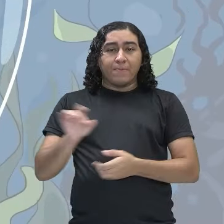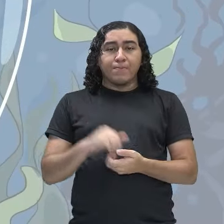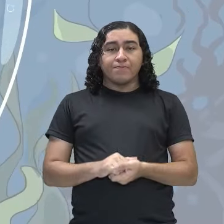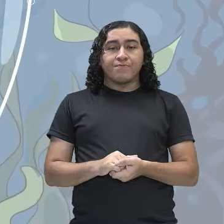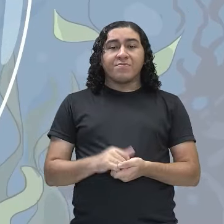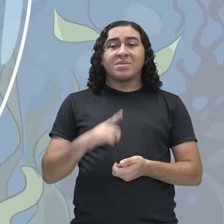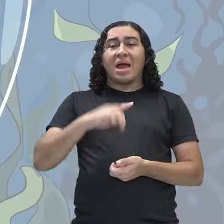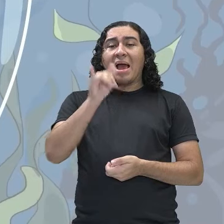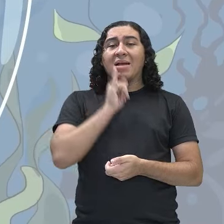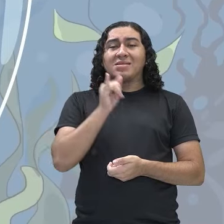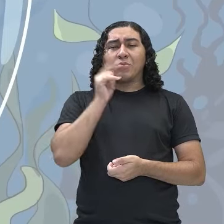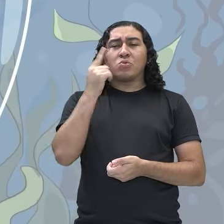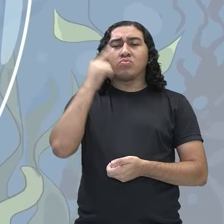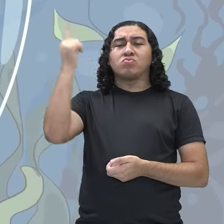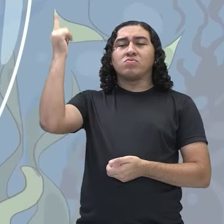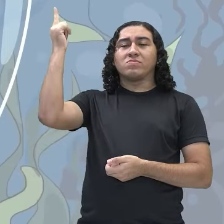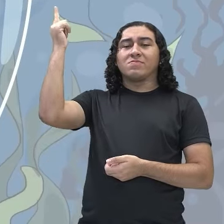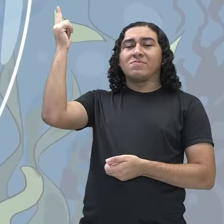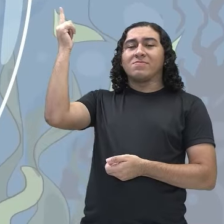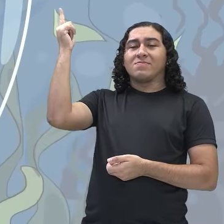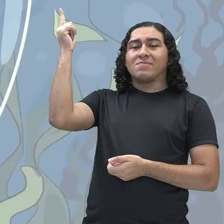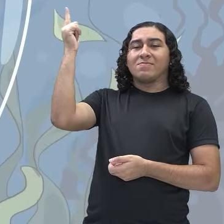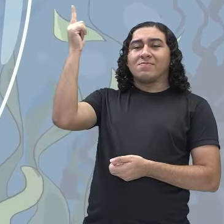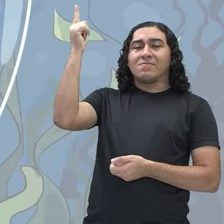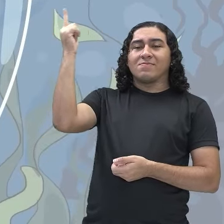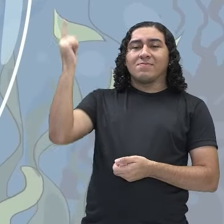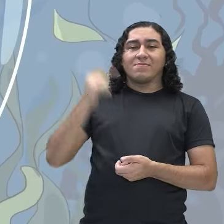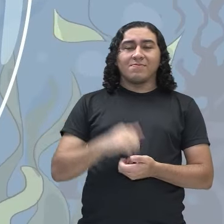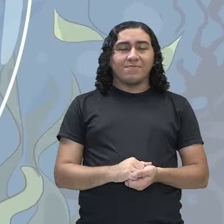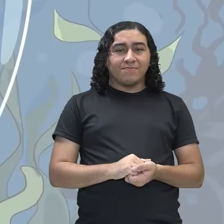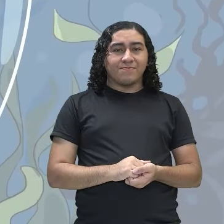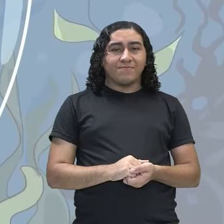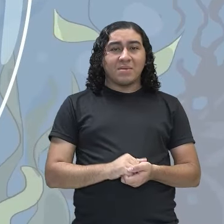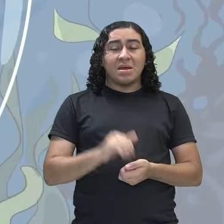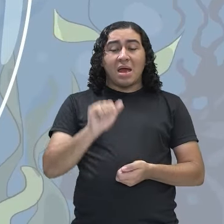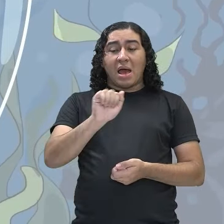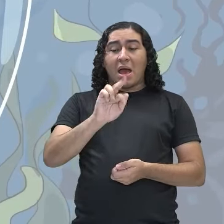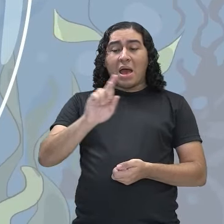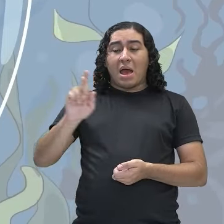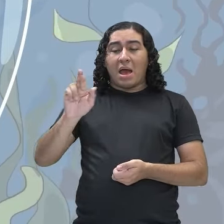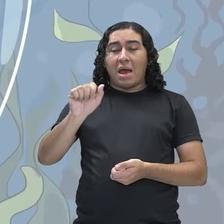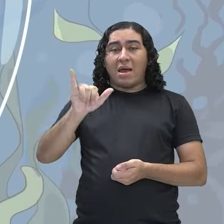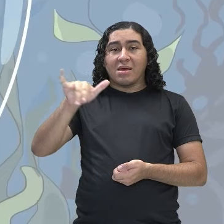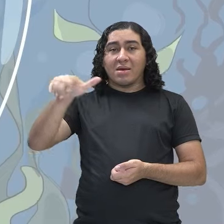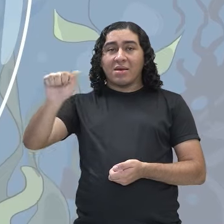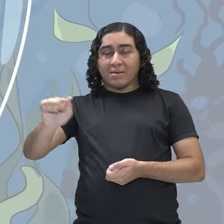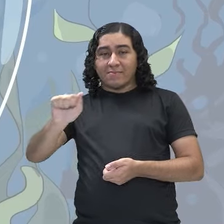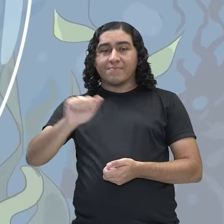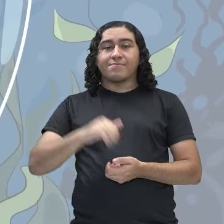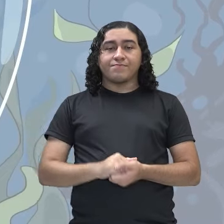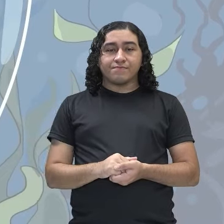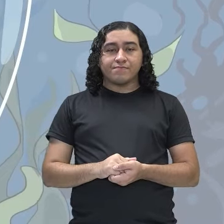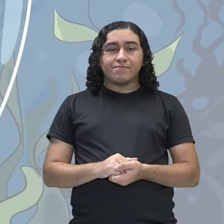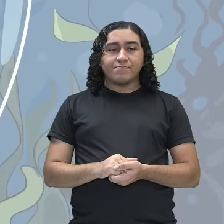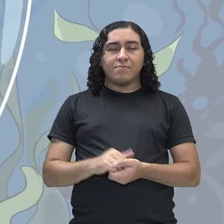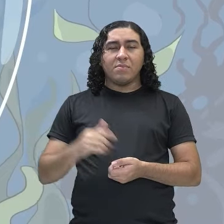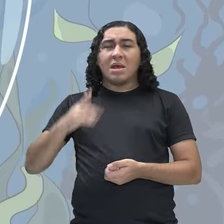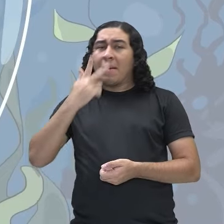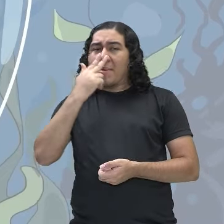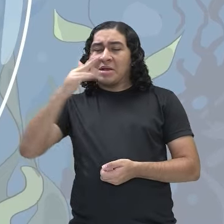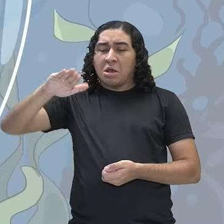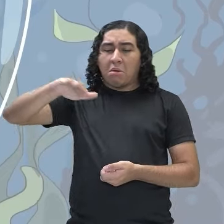por exemplo, né, indo lá para o cantinho, a gente observa a arraia, né? Então a arraia está ali, ó, nadando